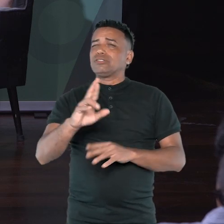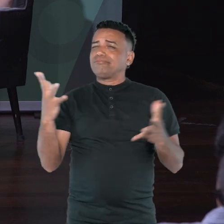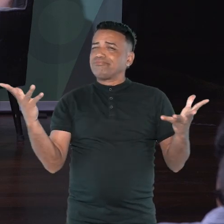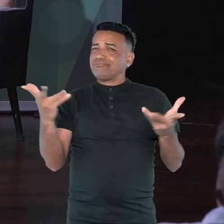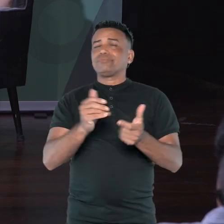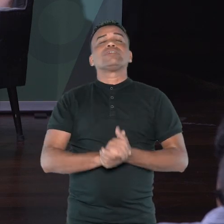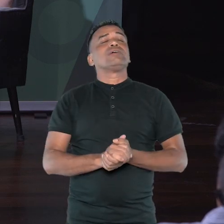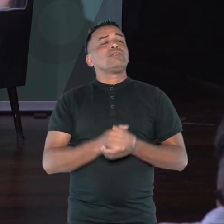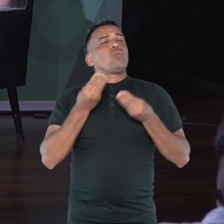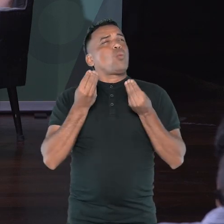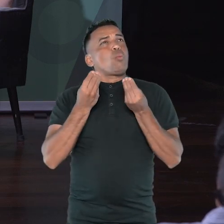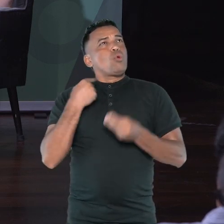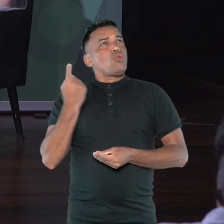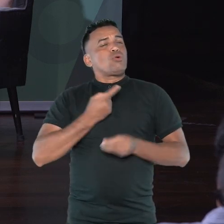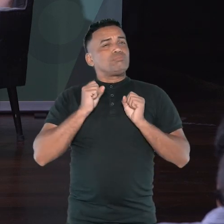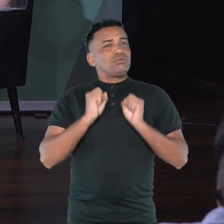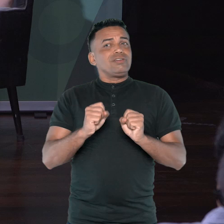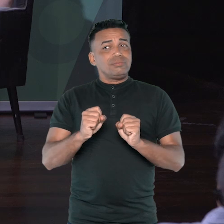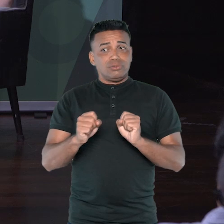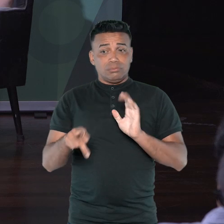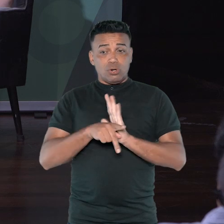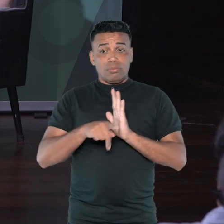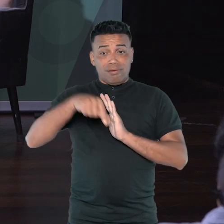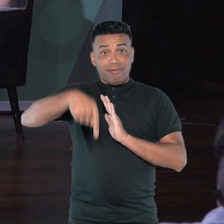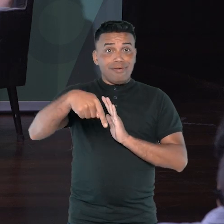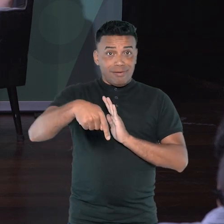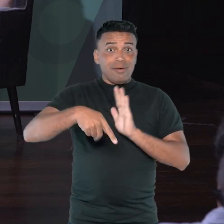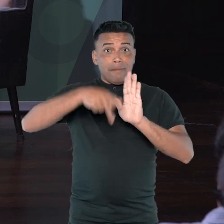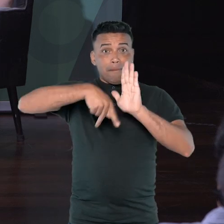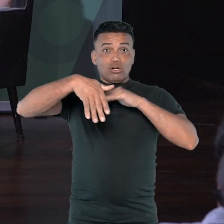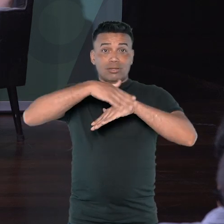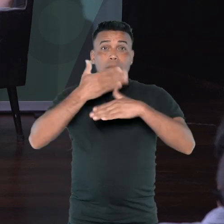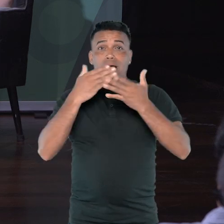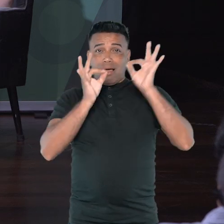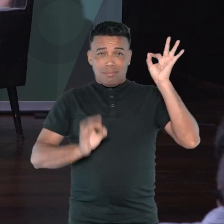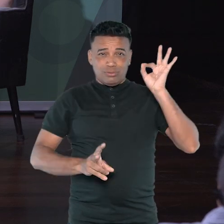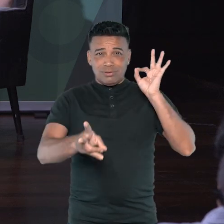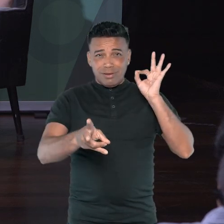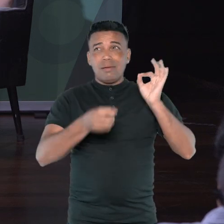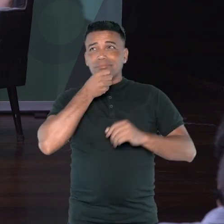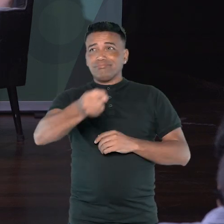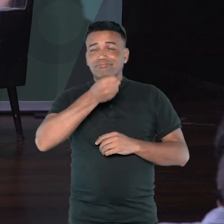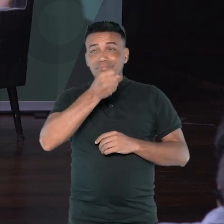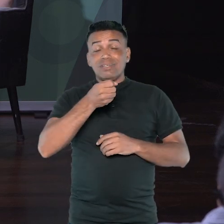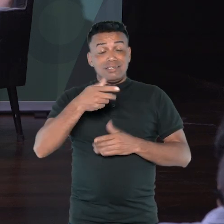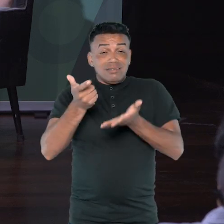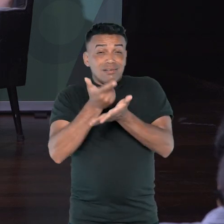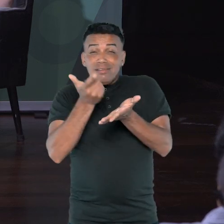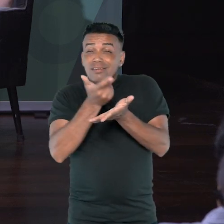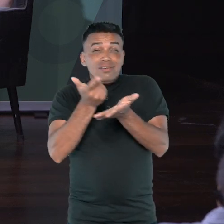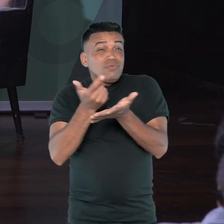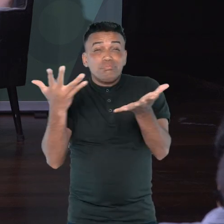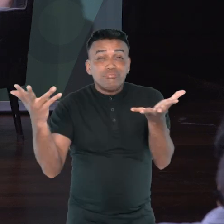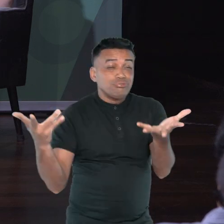como nós poderíamos, mesmo por meio de programas como esse, fazer com que essa obra tão urgente, tão